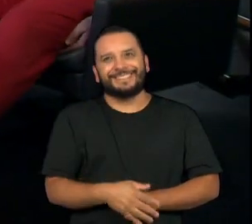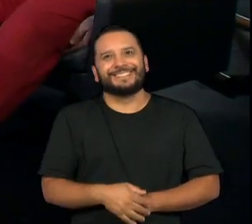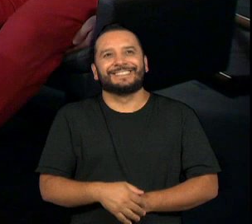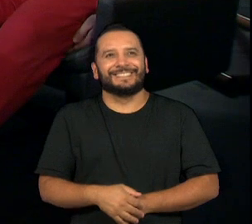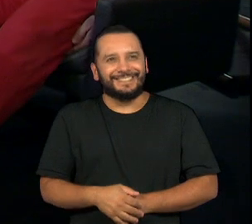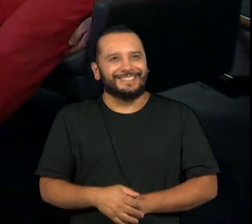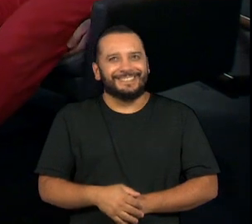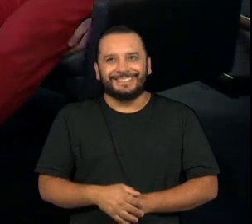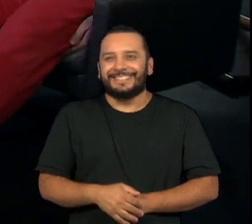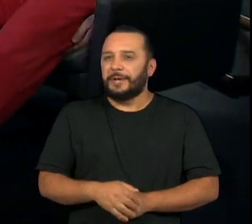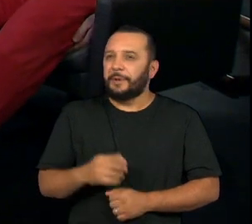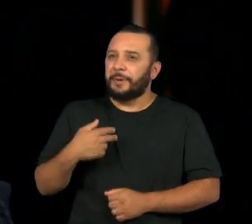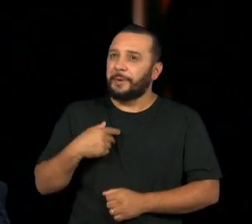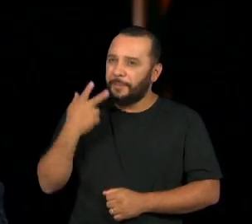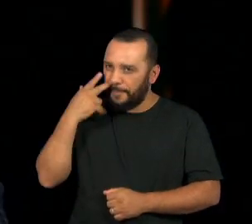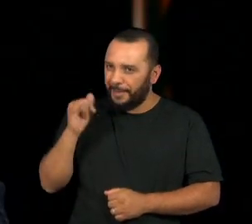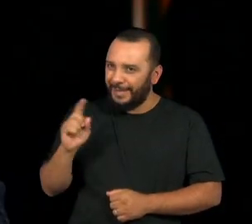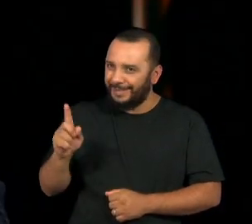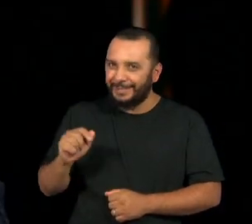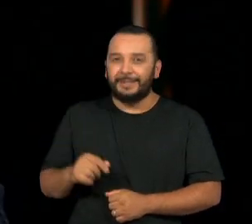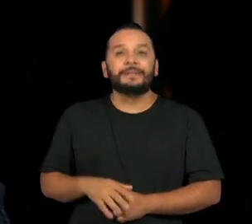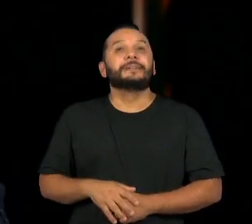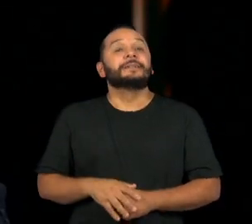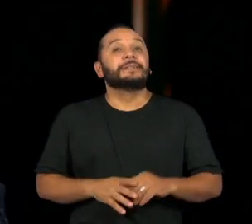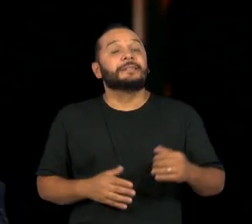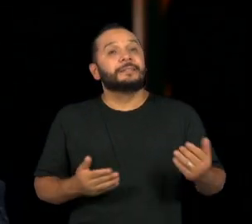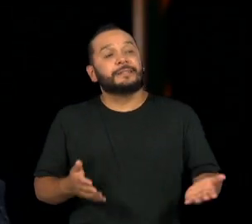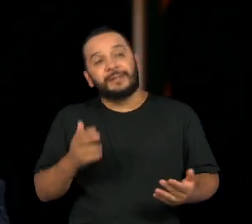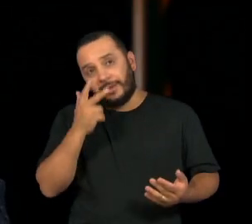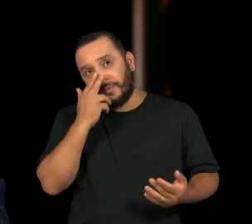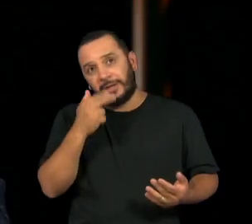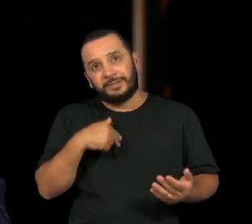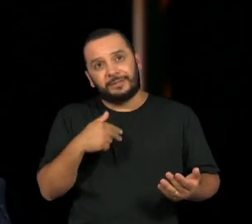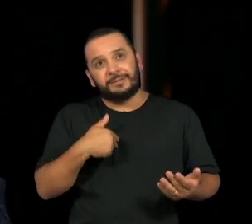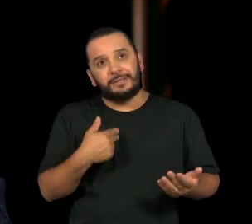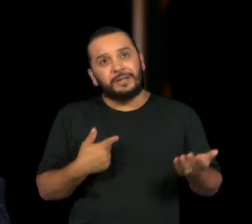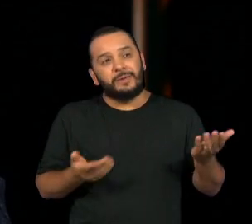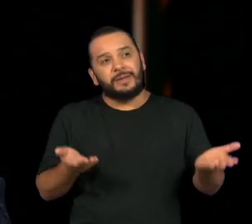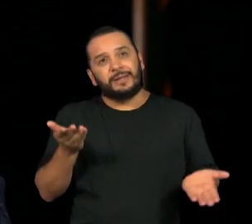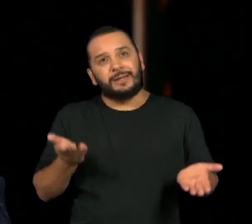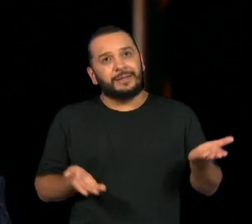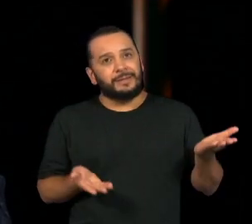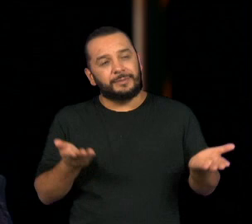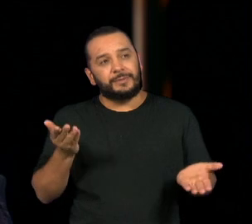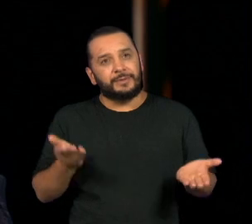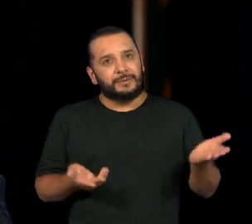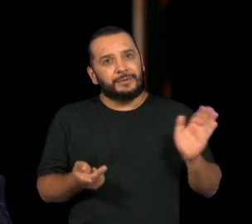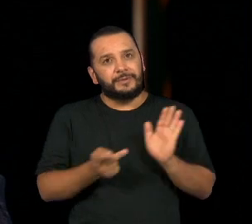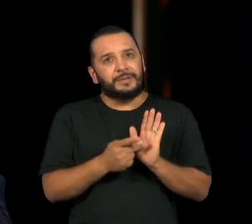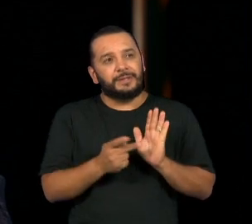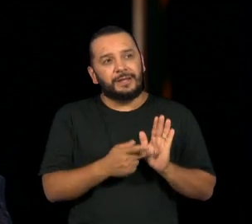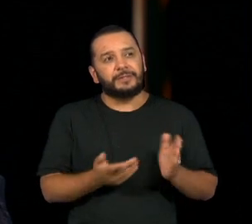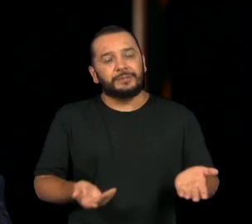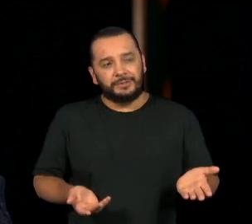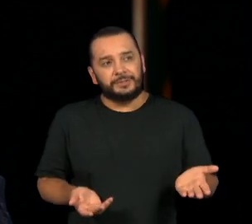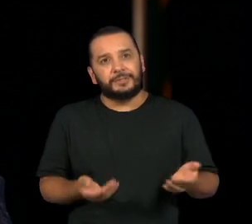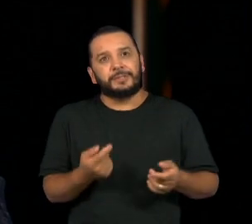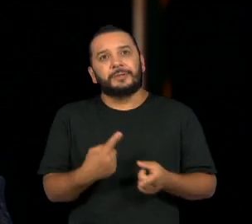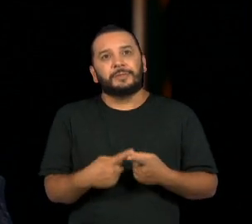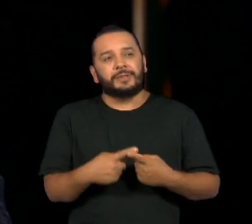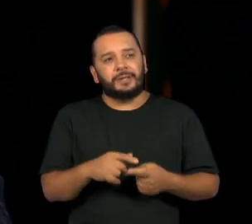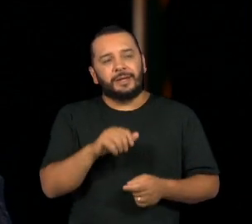Eu não tinha medo da minha mãe. E ela me dava uns tapas. Tá vendo? Eu acho que tem um balanço. Eu acho que tem um balanço mesmo. Né? E o